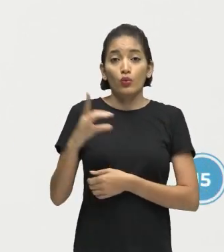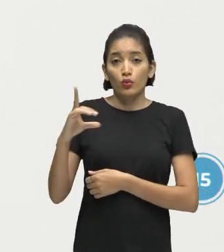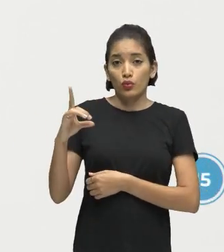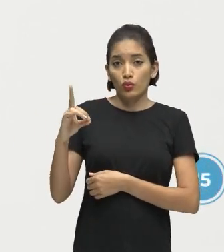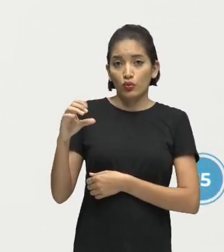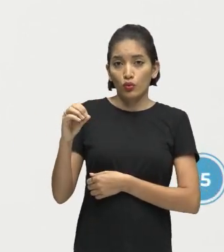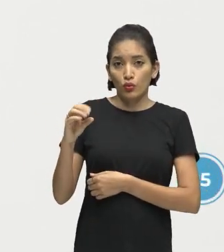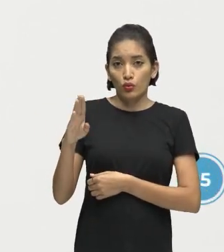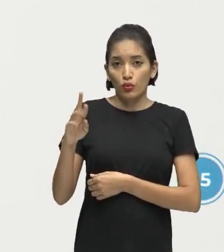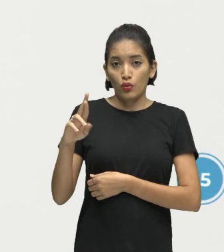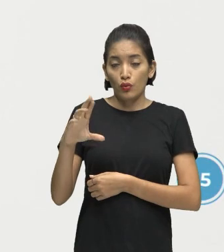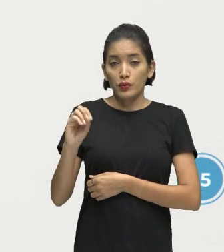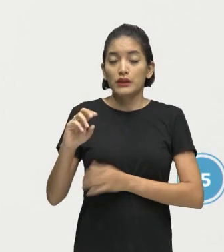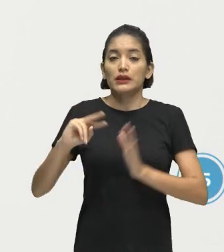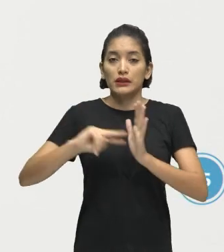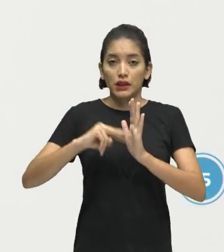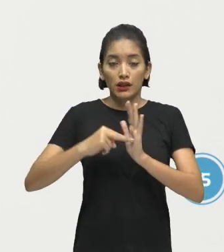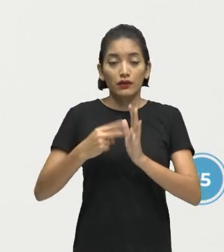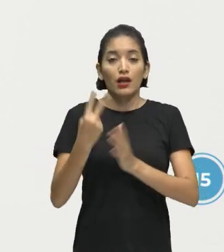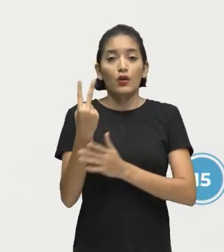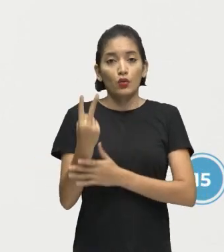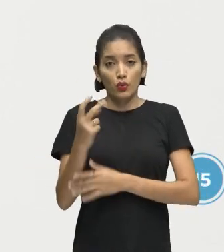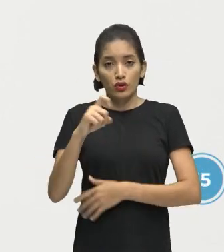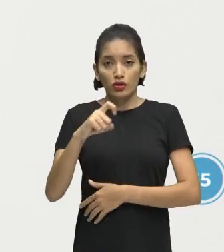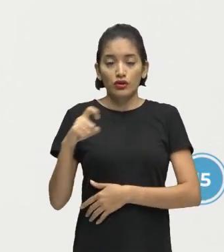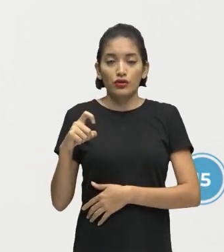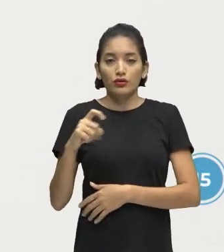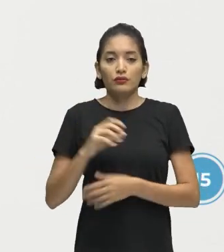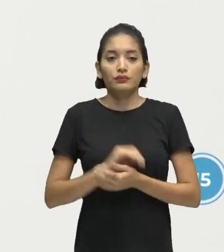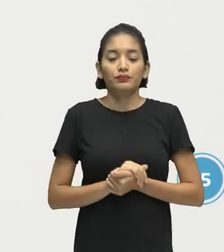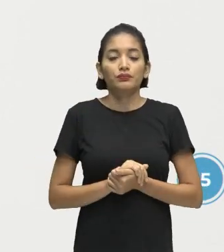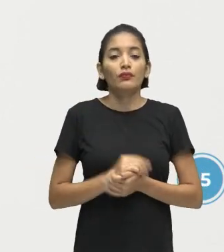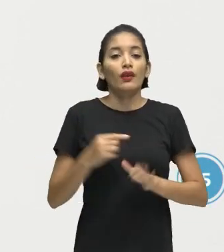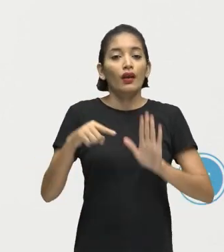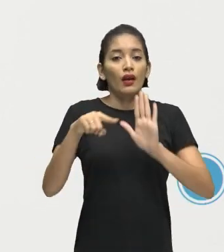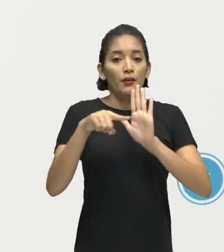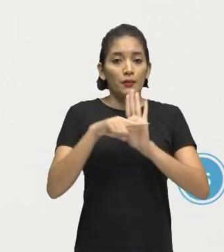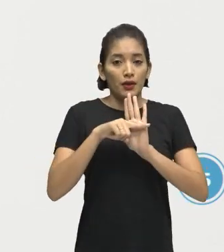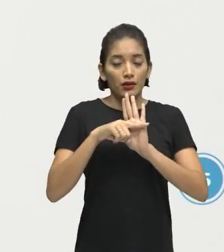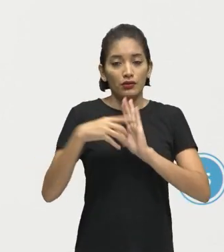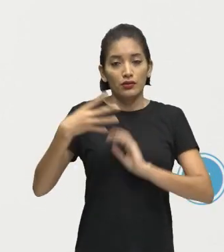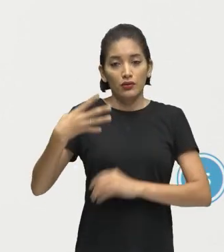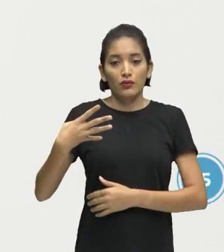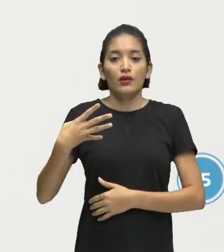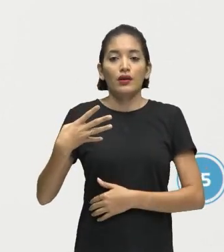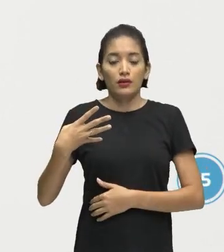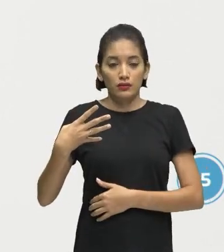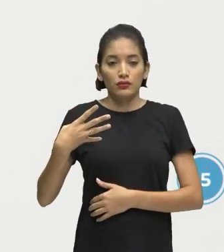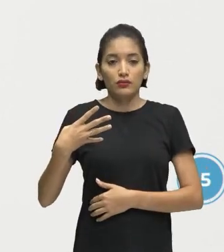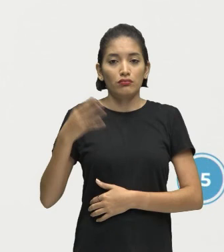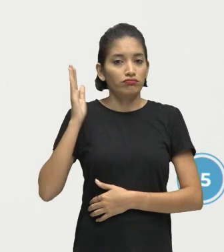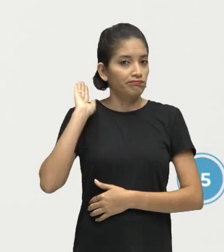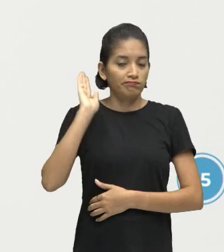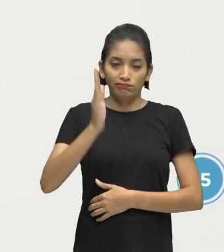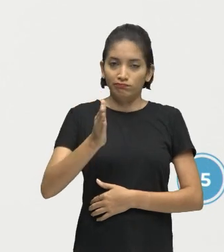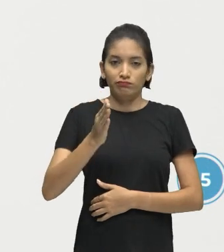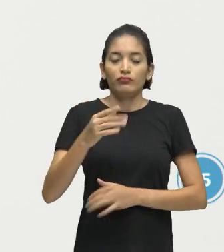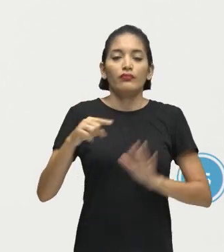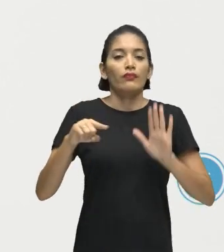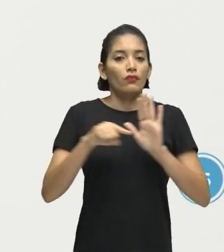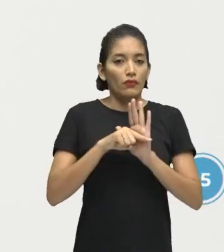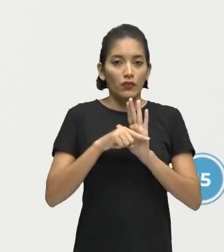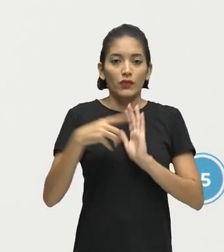sabe que é 2x. Menos 4, direto, ó,